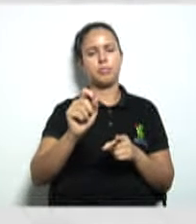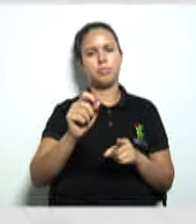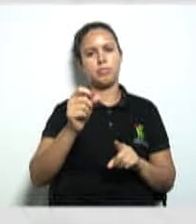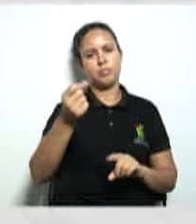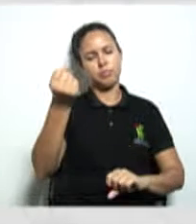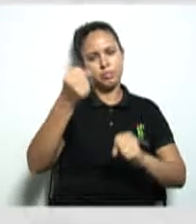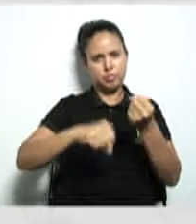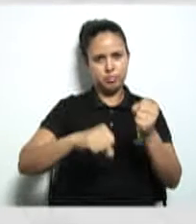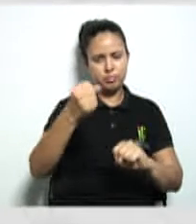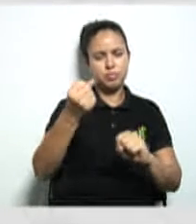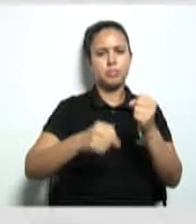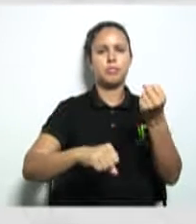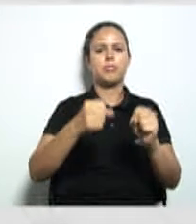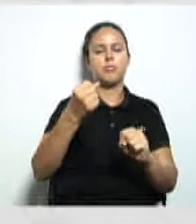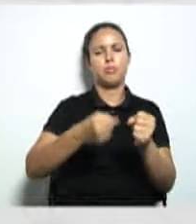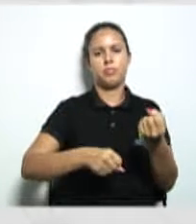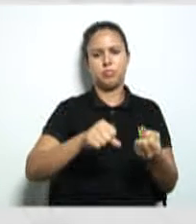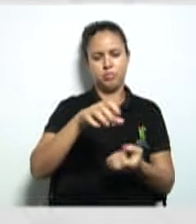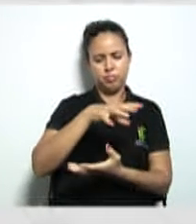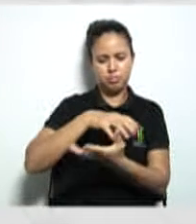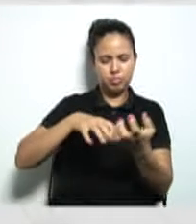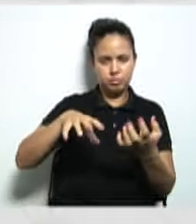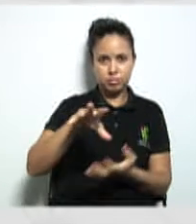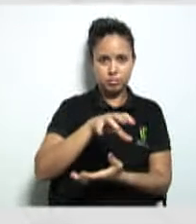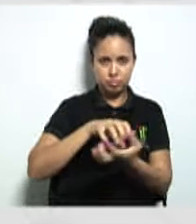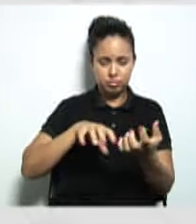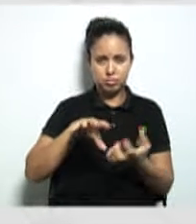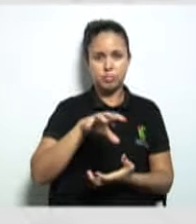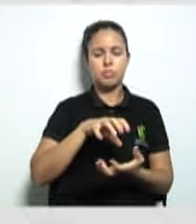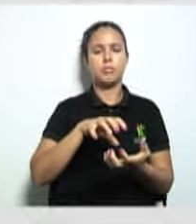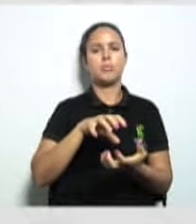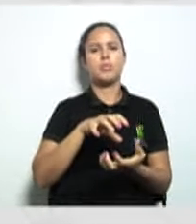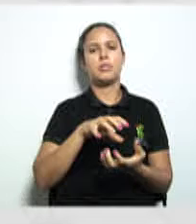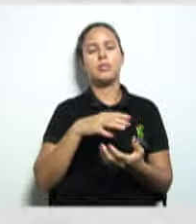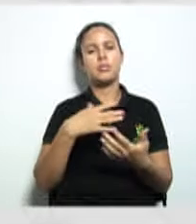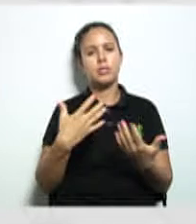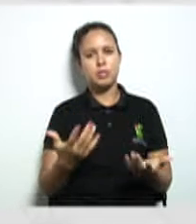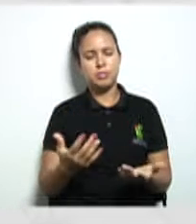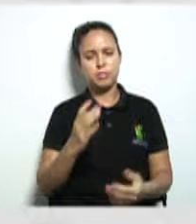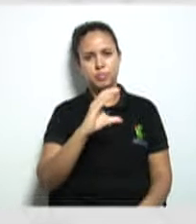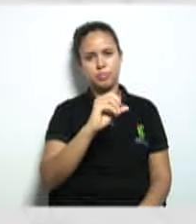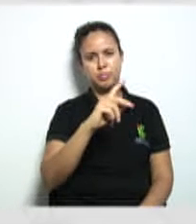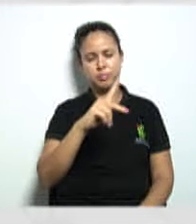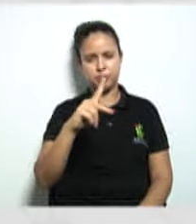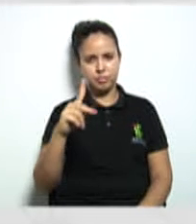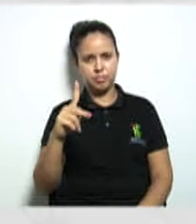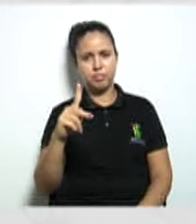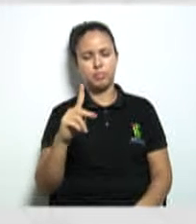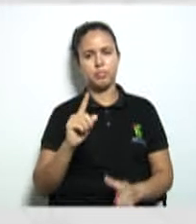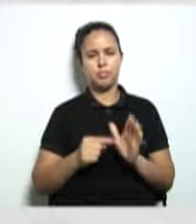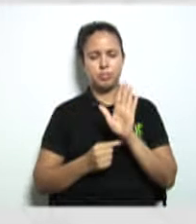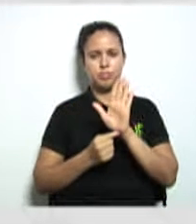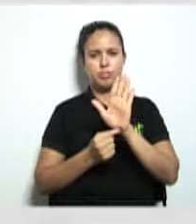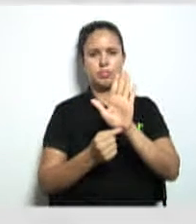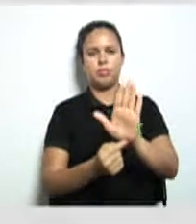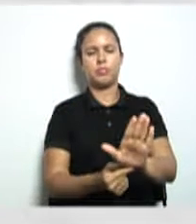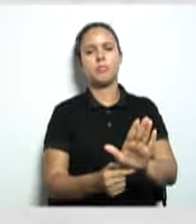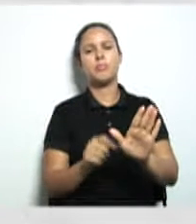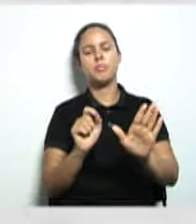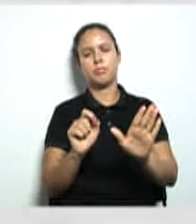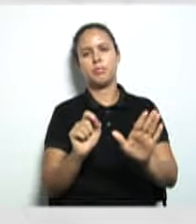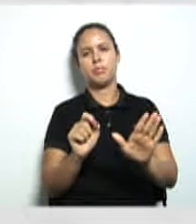seja, essa cooperativa oferecia gênero de primeira necessidade